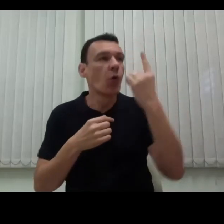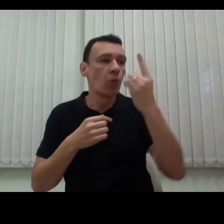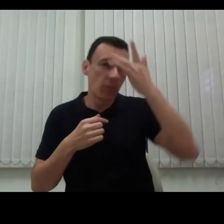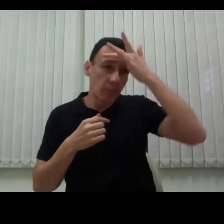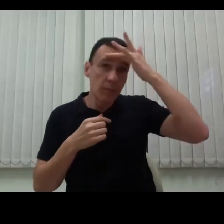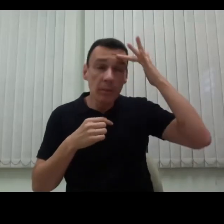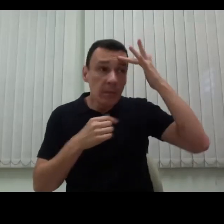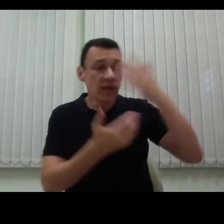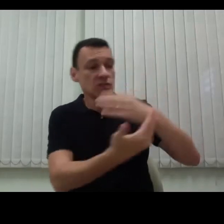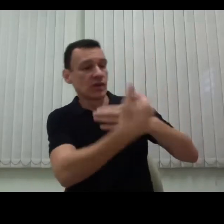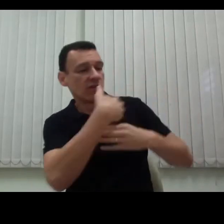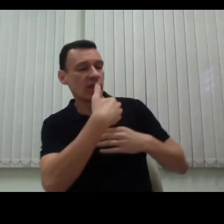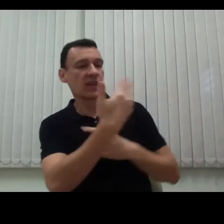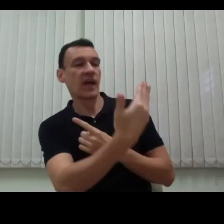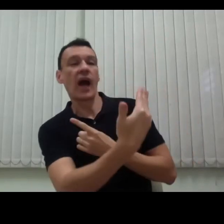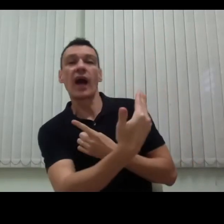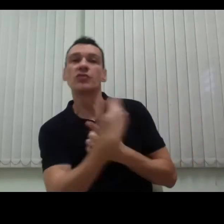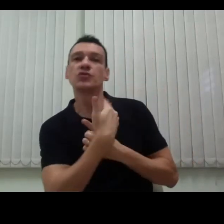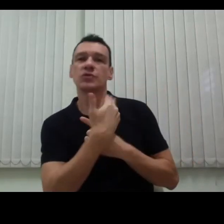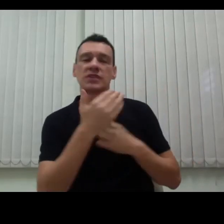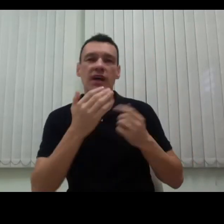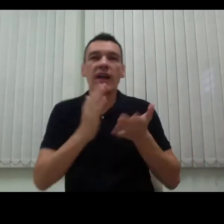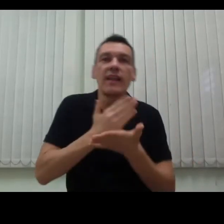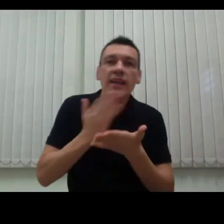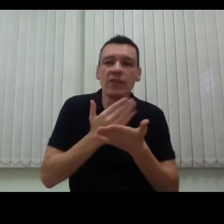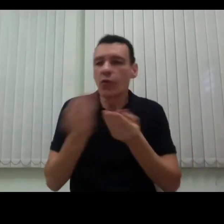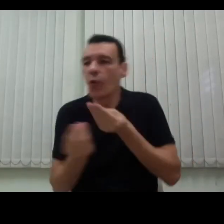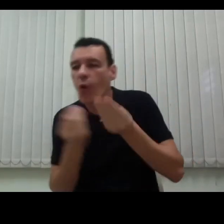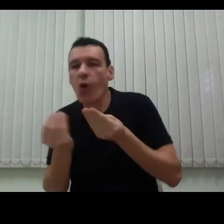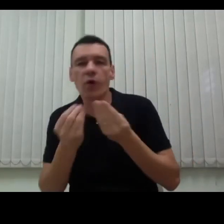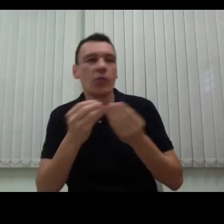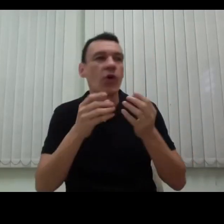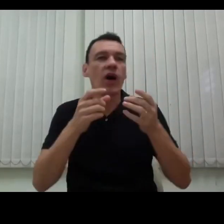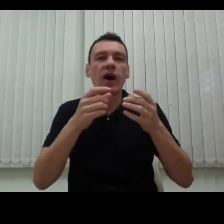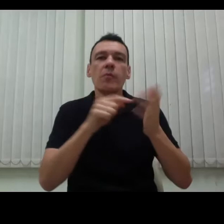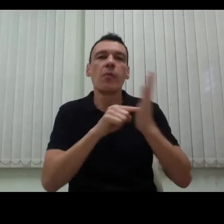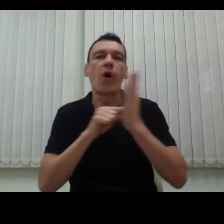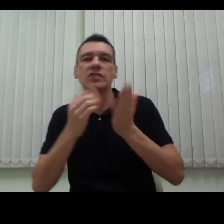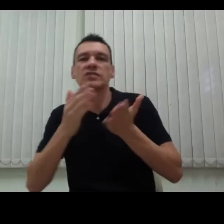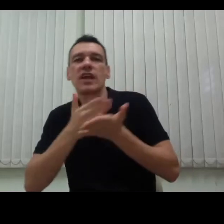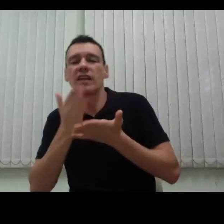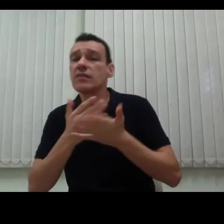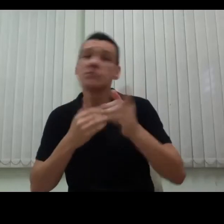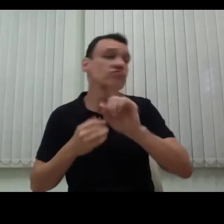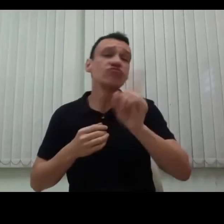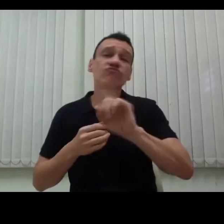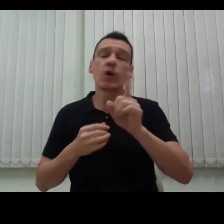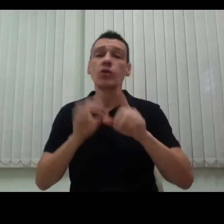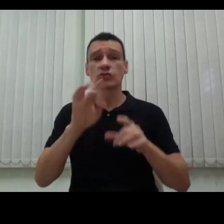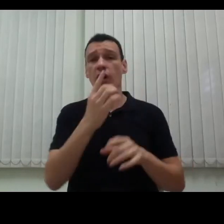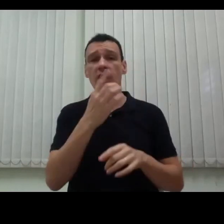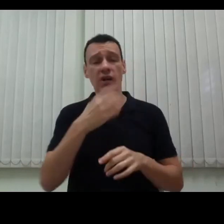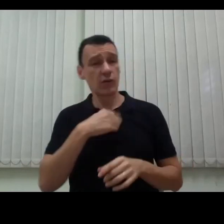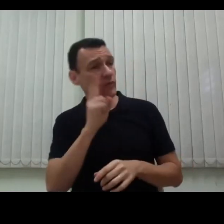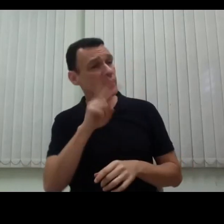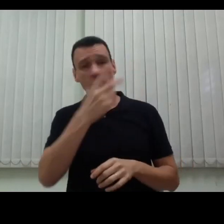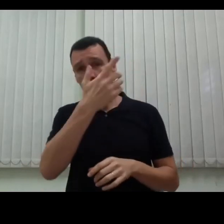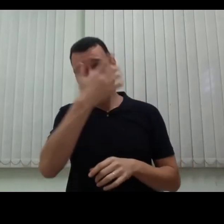que, na verdade, tomava conta do espaço, né? Eu ia com tanta frequência à biblioteca que, muito